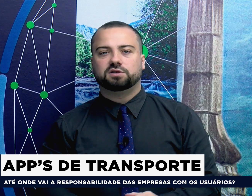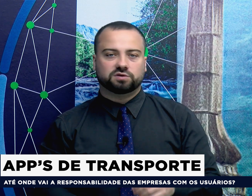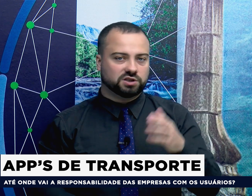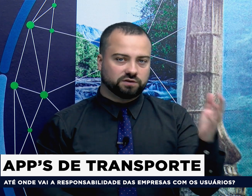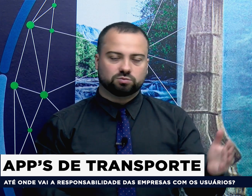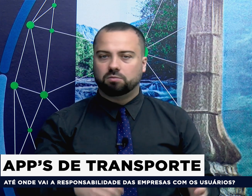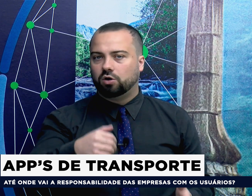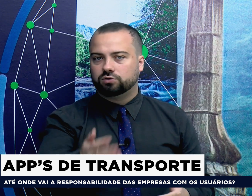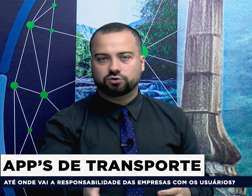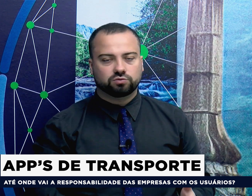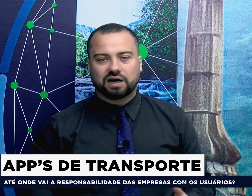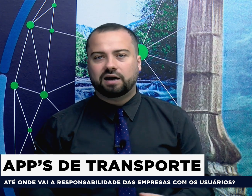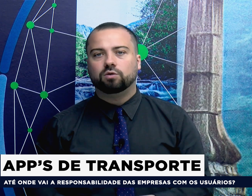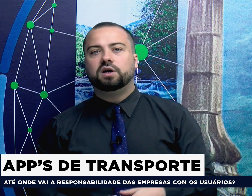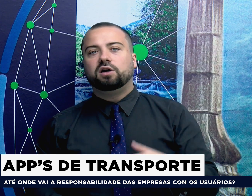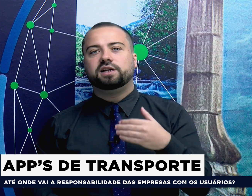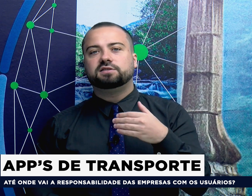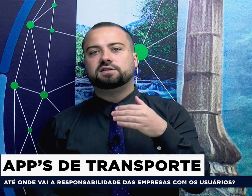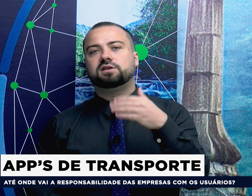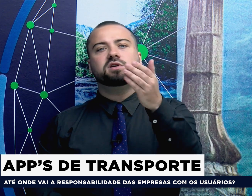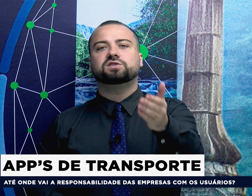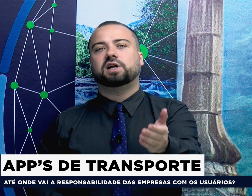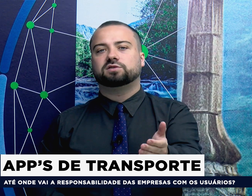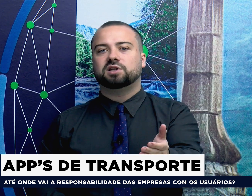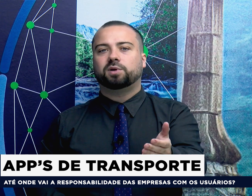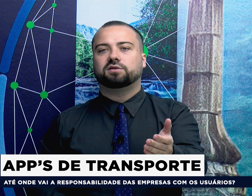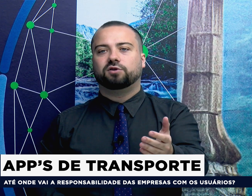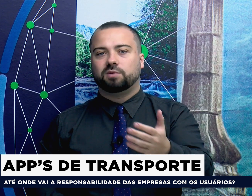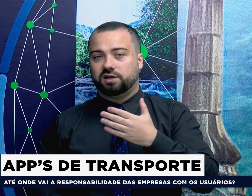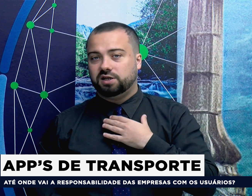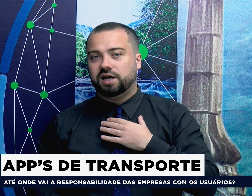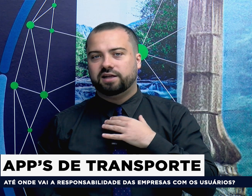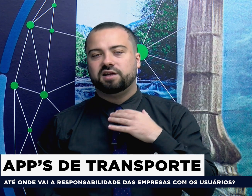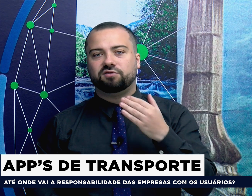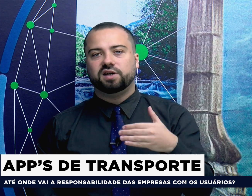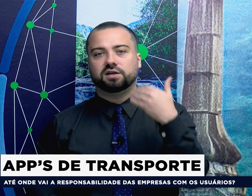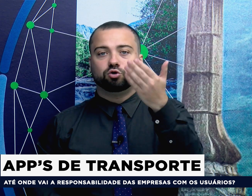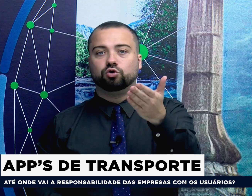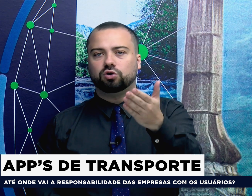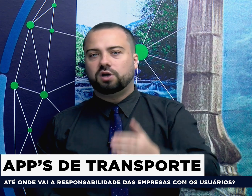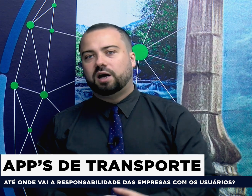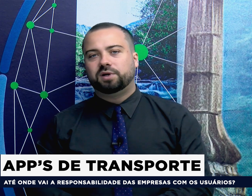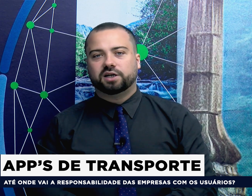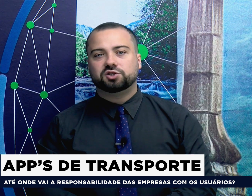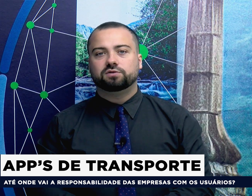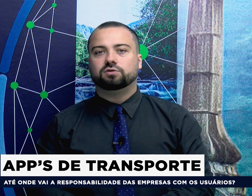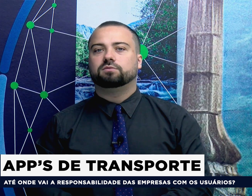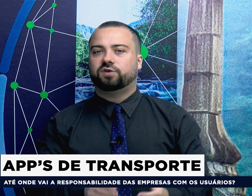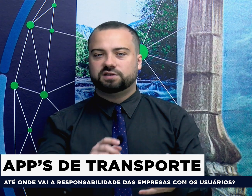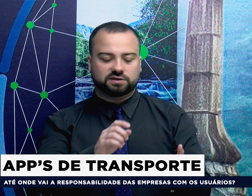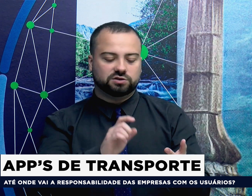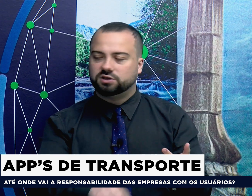hoje que estão, seja através de uma moto, de um carro, eles estão registrados dentro da plataforma e é dever do